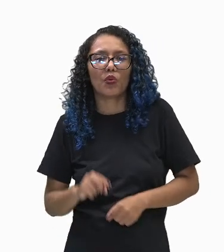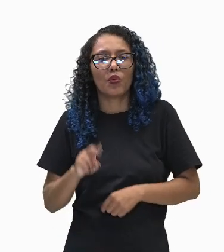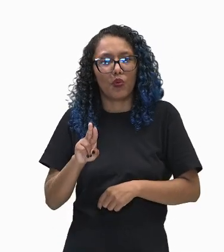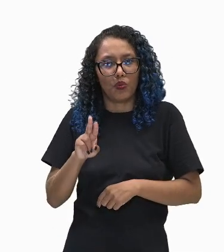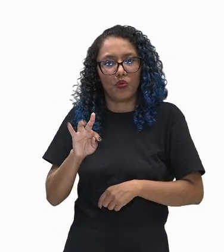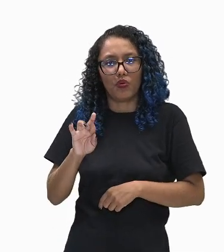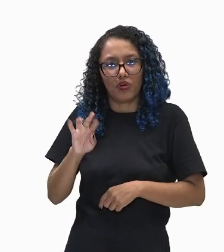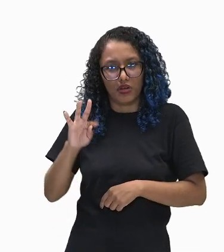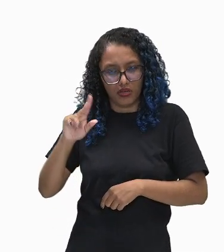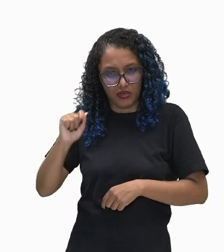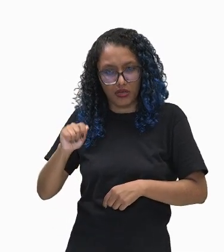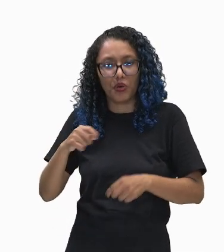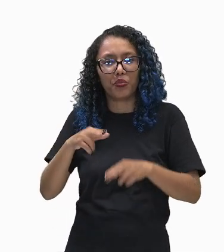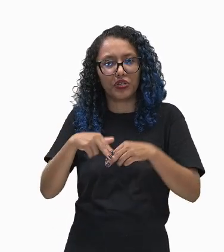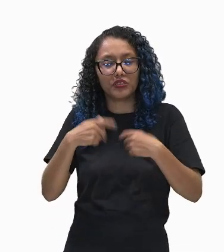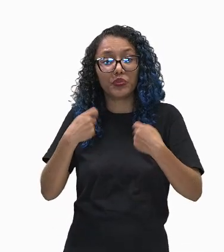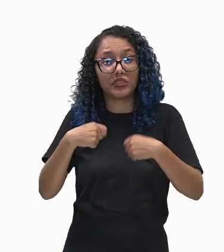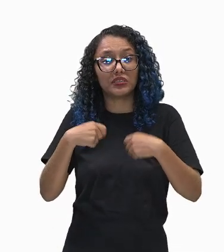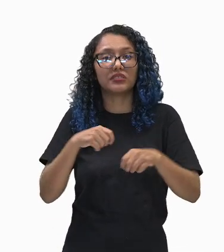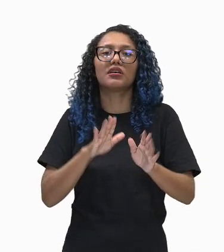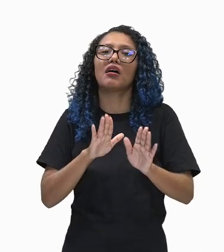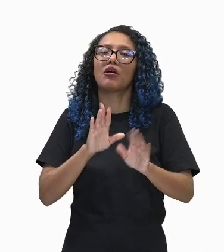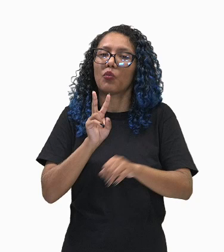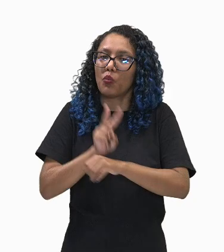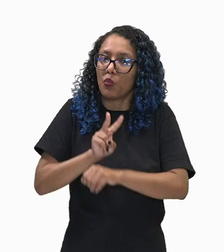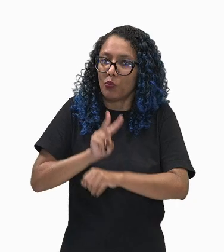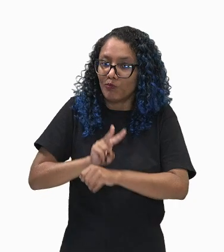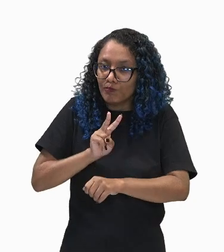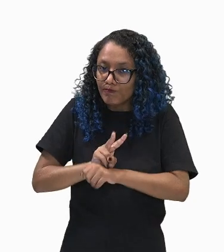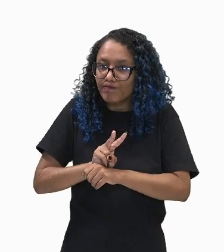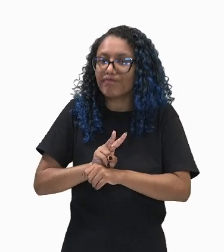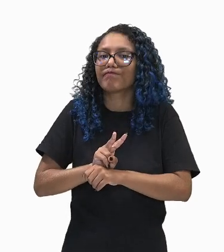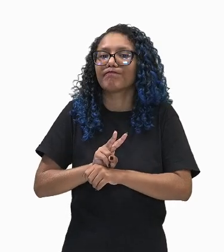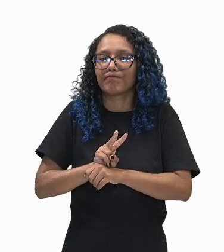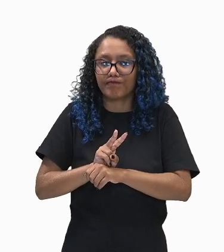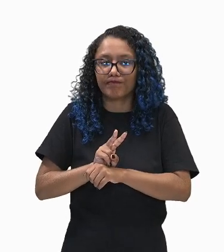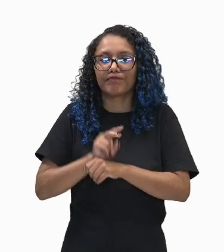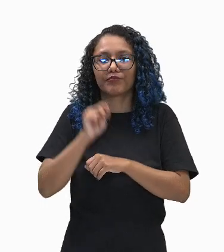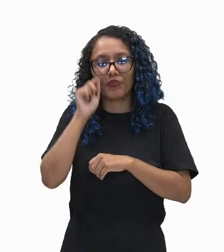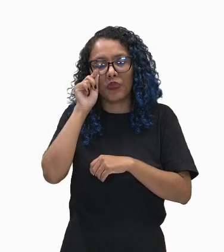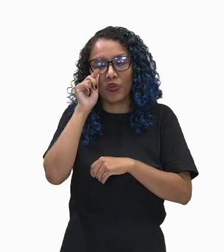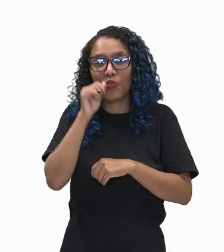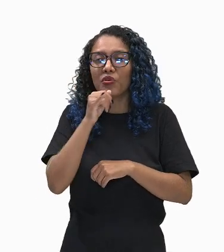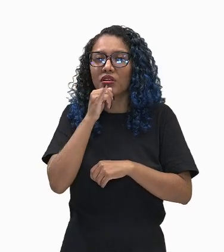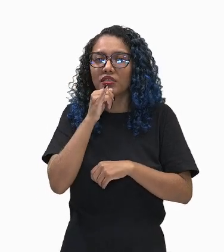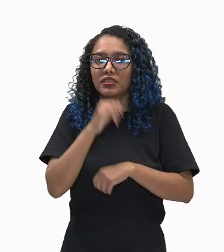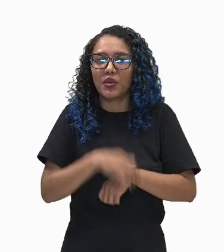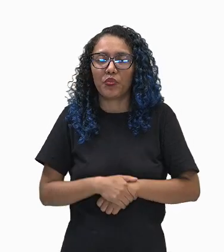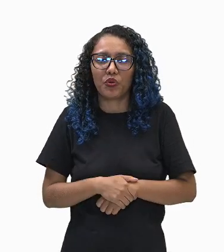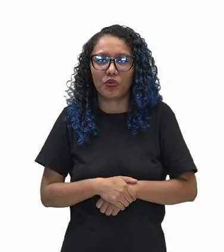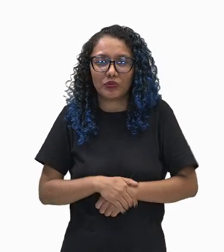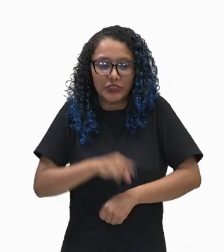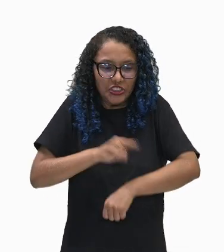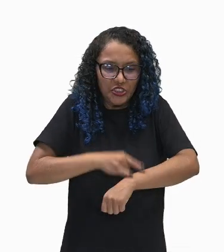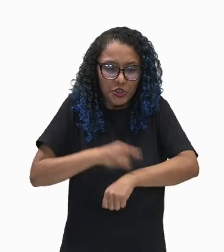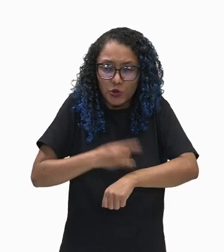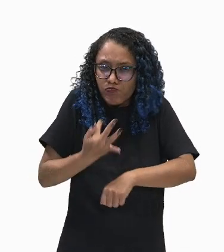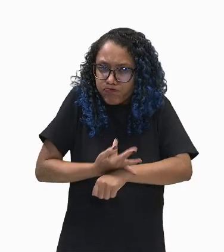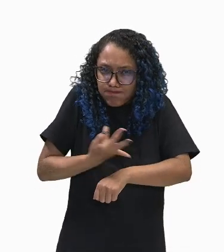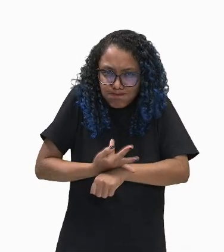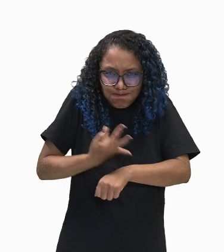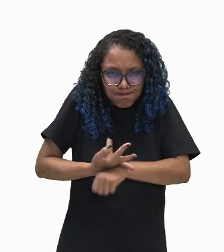de cuidado e atenção da nossa parte. Como incontinência urinária, isso aí